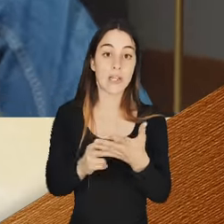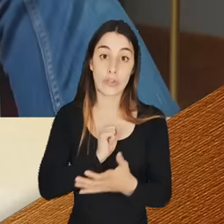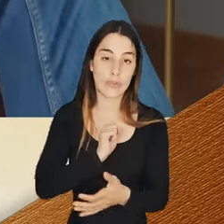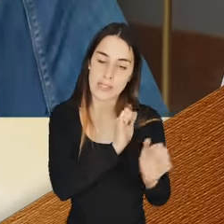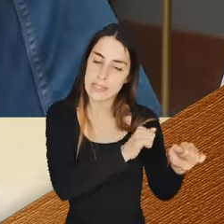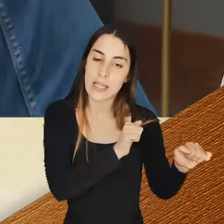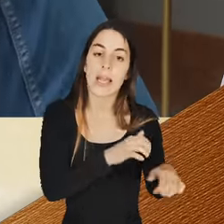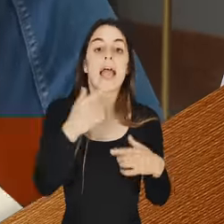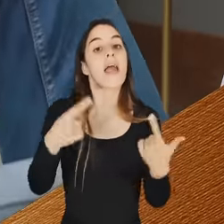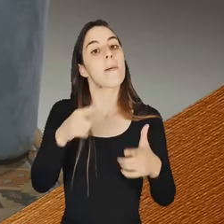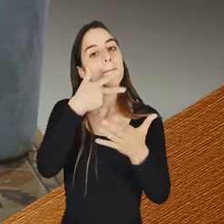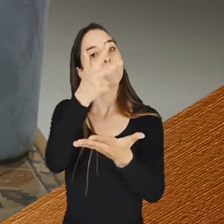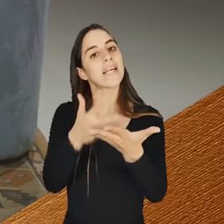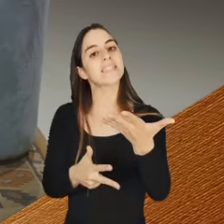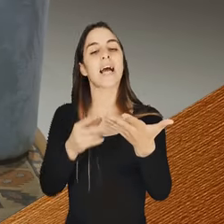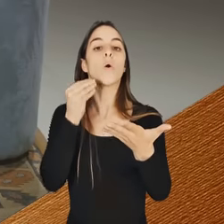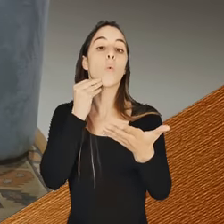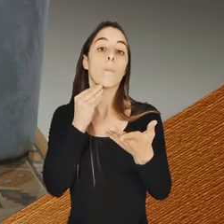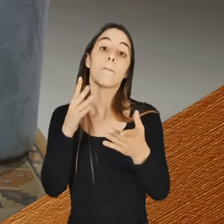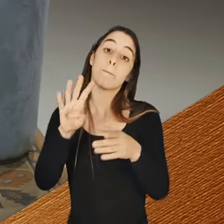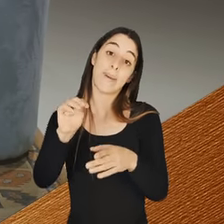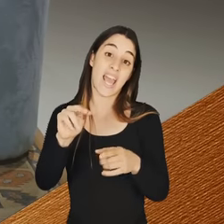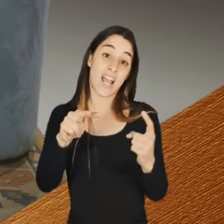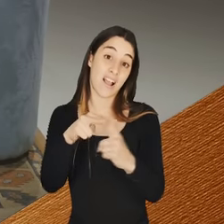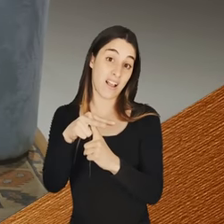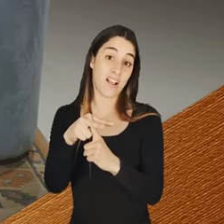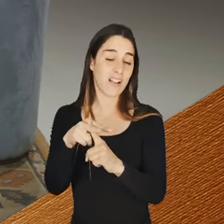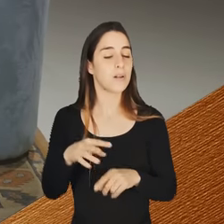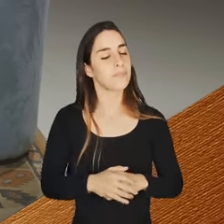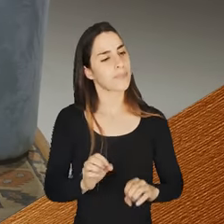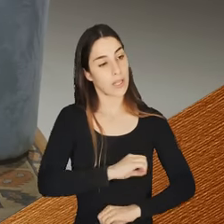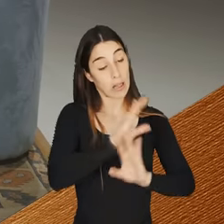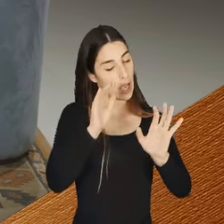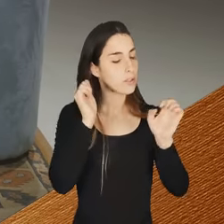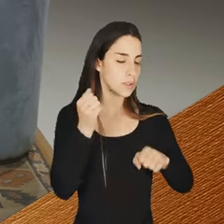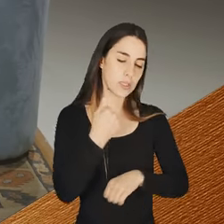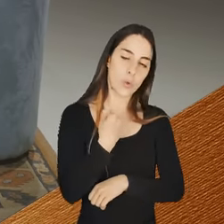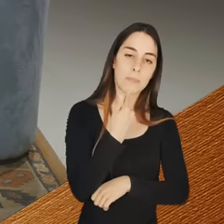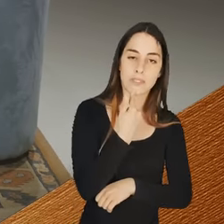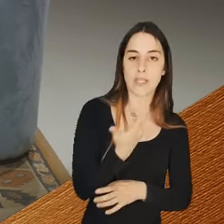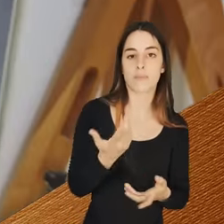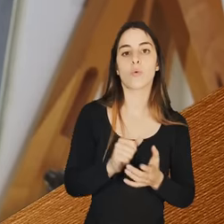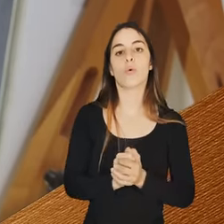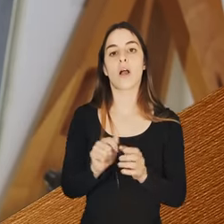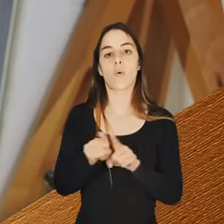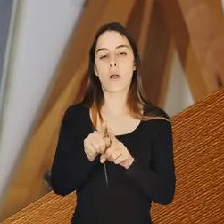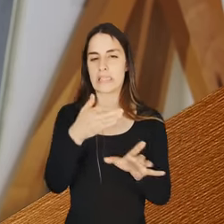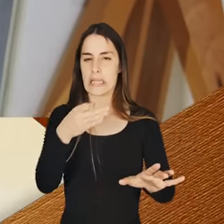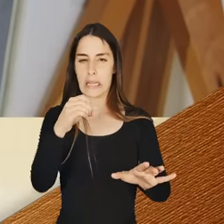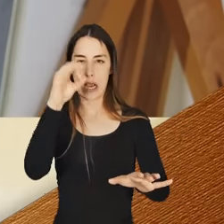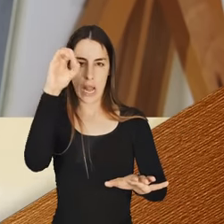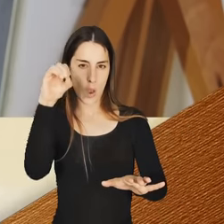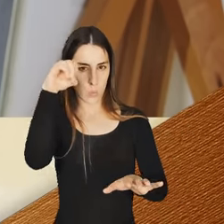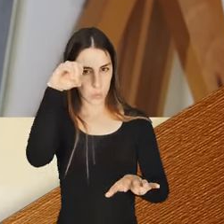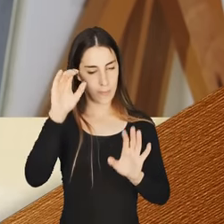pincel no meu pé para eu começar a trabalhar, porque eu não... Claro que sim. Claro, perfeitamente. De baixo para cima, mais ou menos 70 graus, faz favor. 70